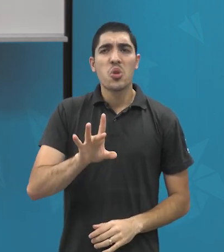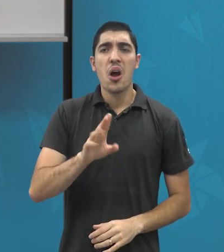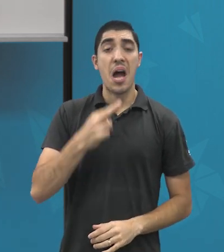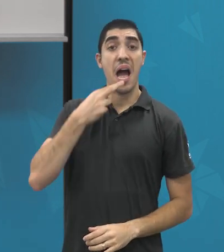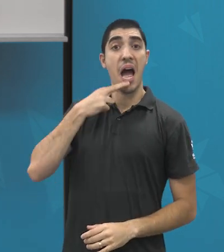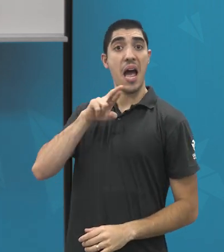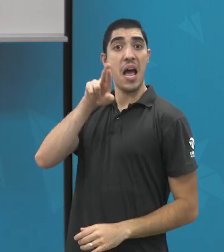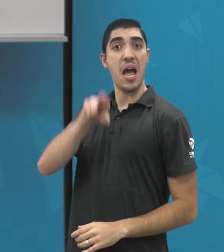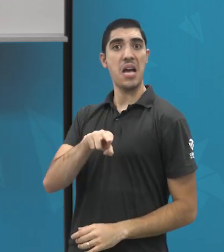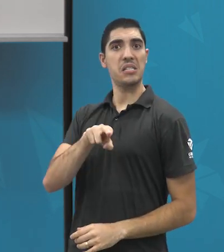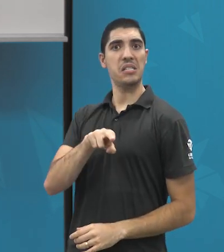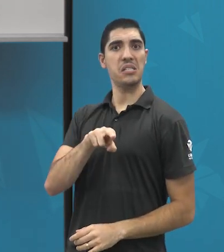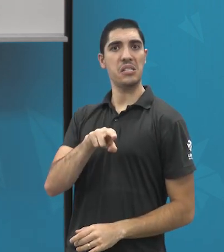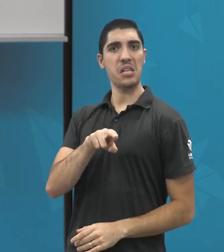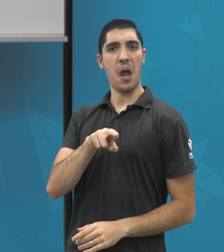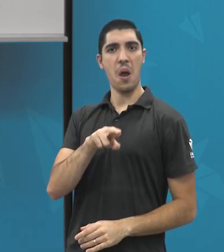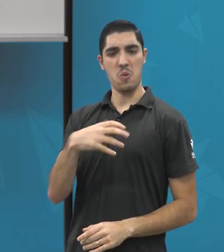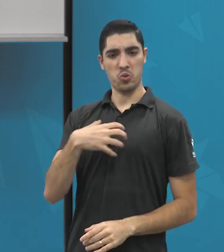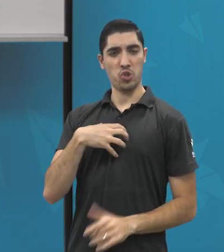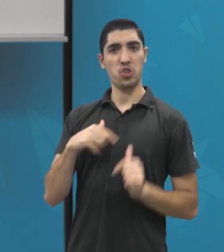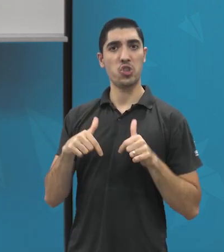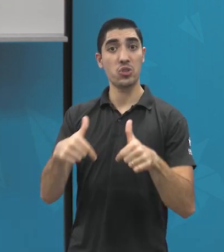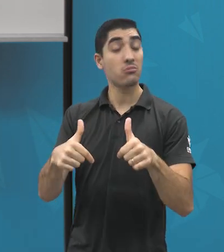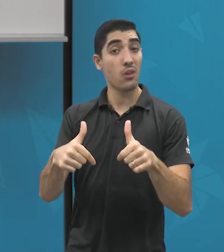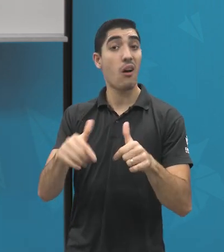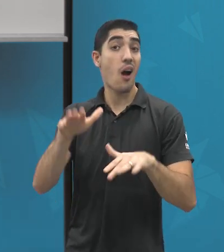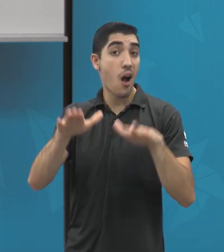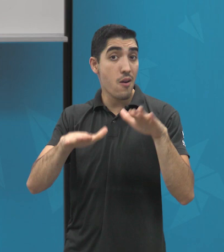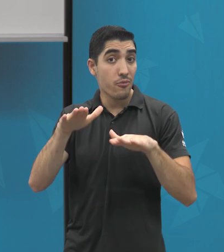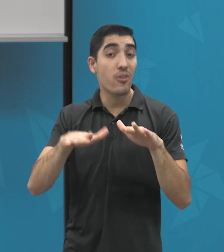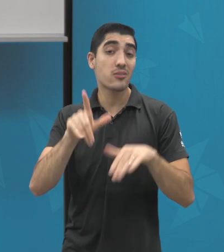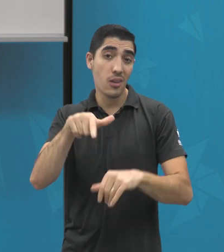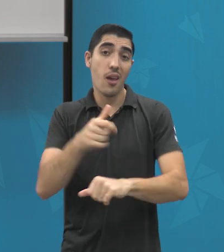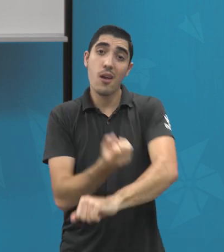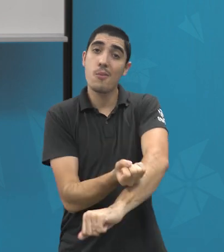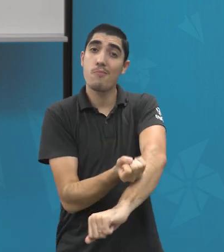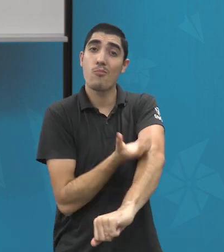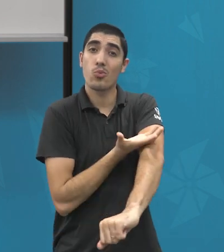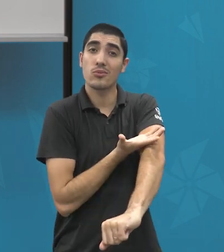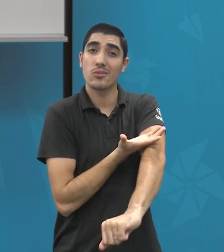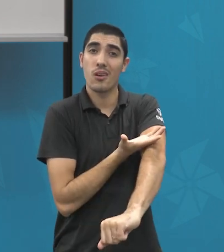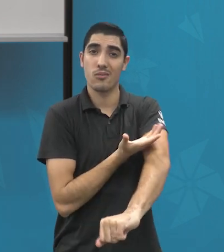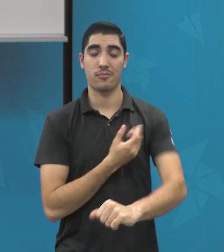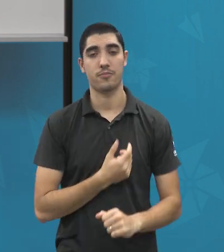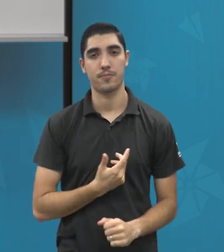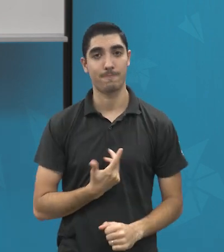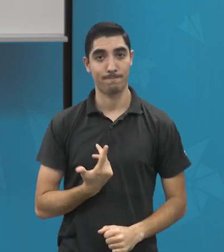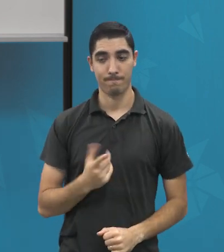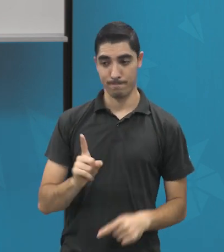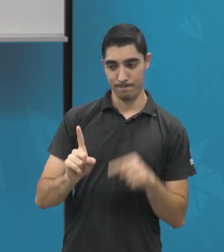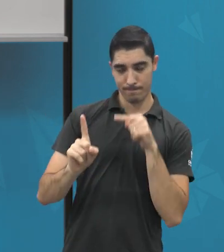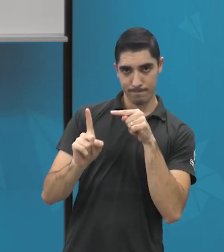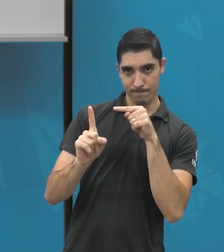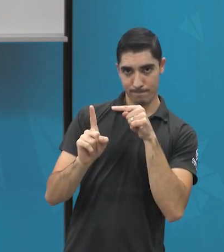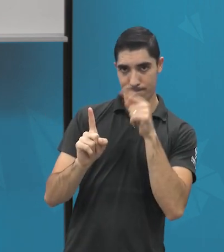racionais, mas tem muito a ver com essas emoções. O argumento do John Stuart Mill é o